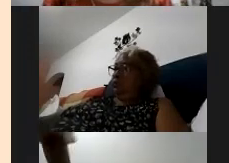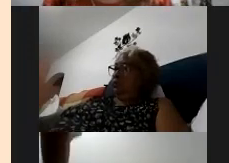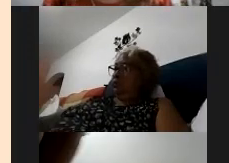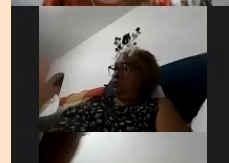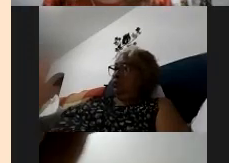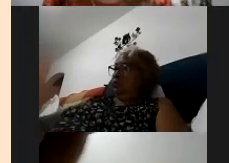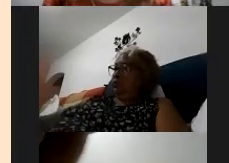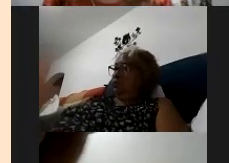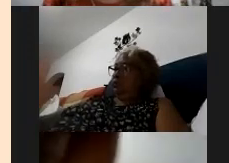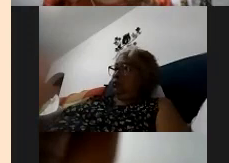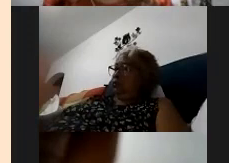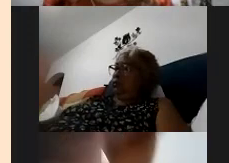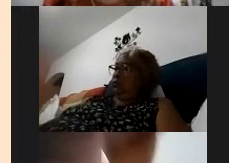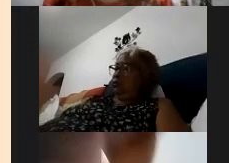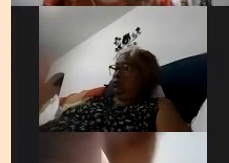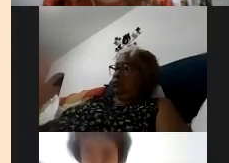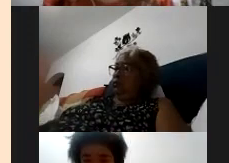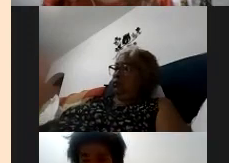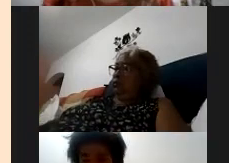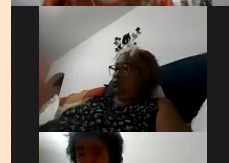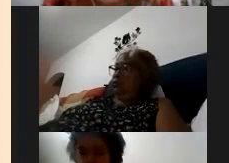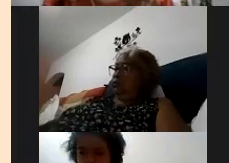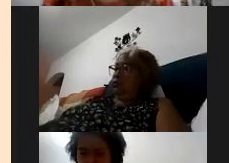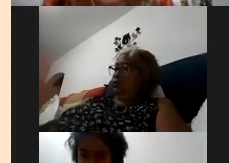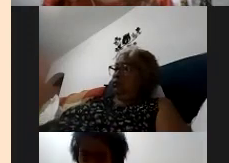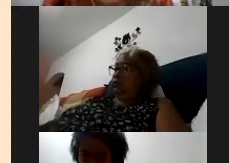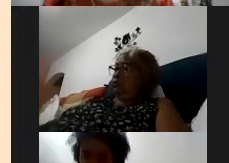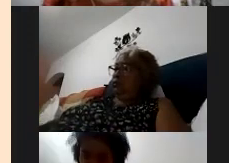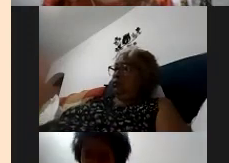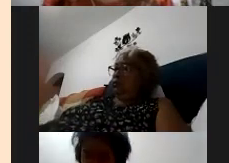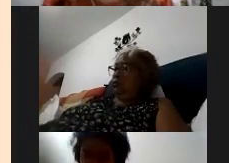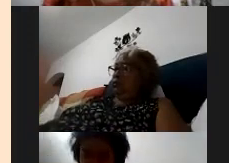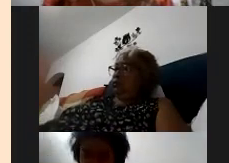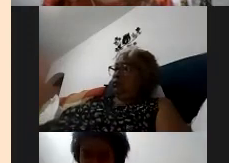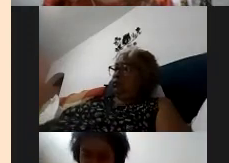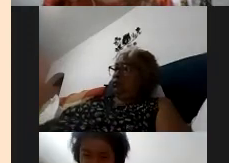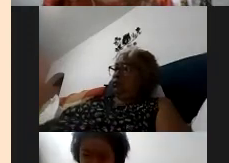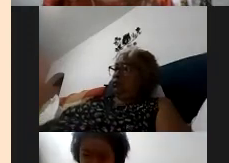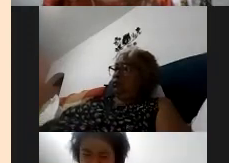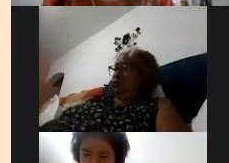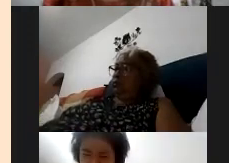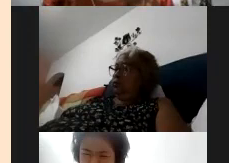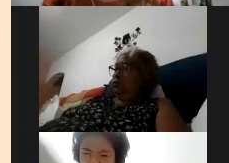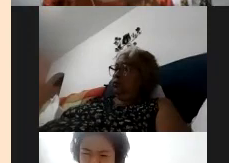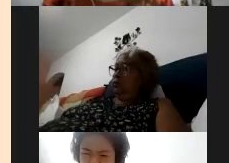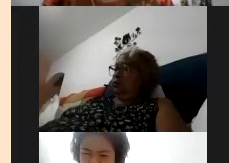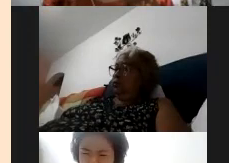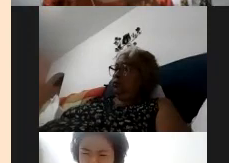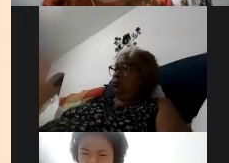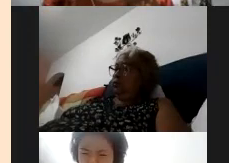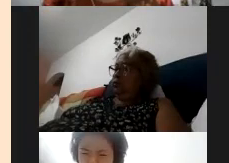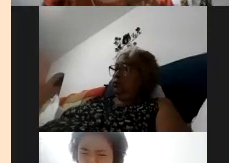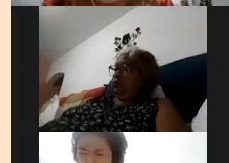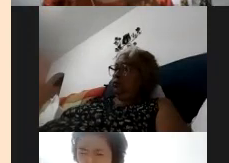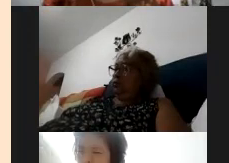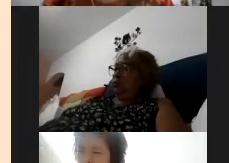é da área da saúde. E aí eu trago um convite para todos refletirem sobre a comunicação em suas respectivas